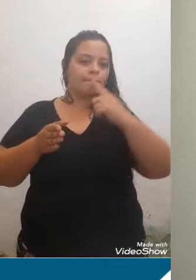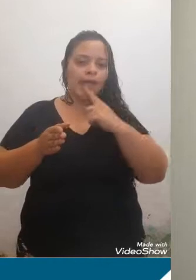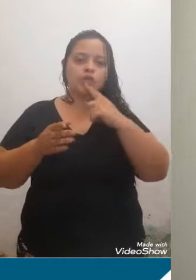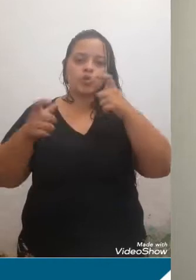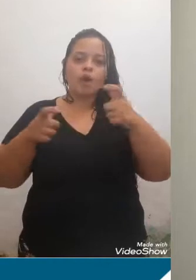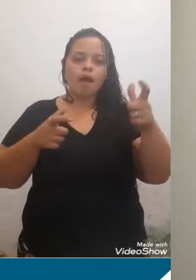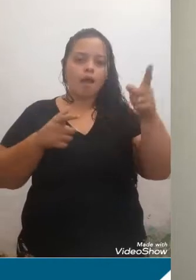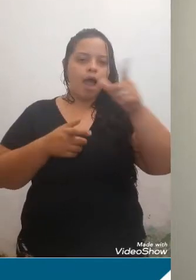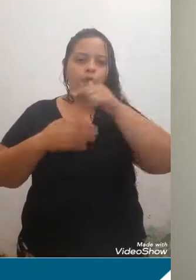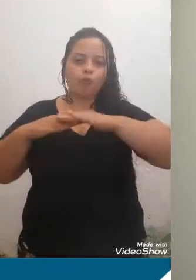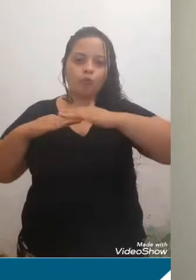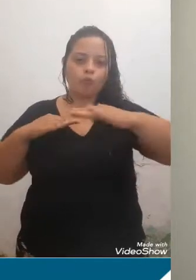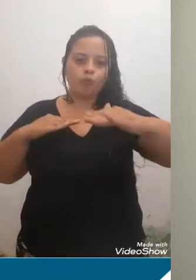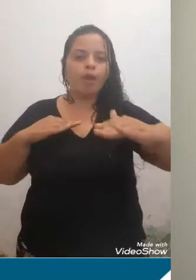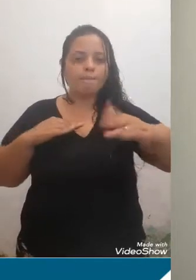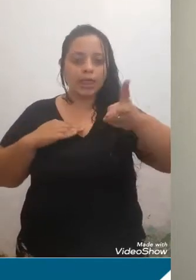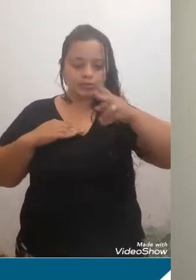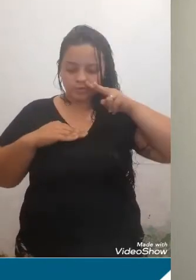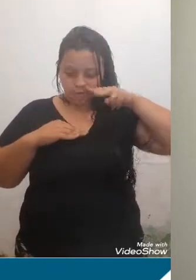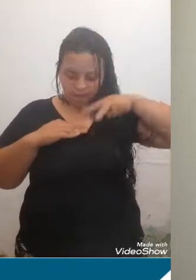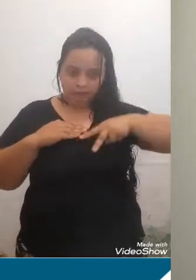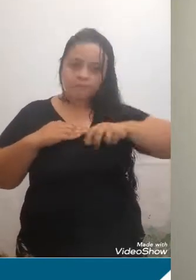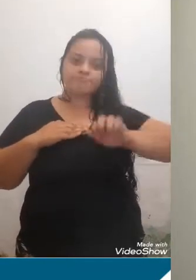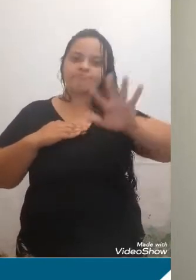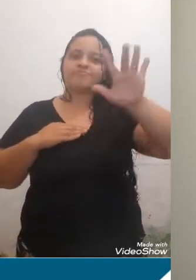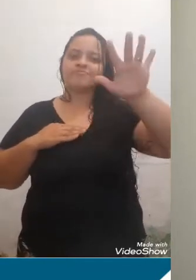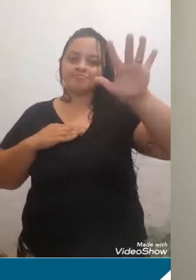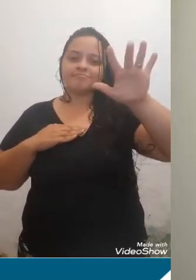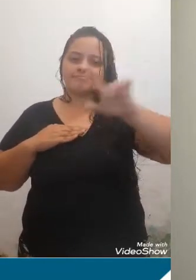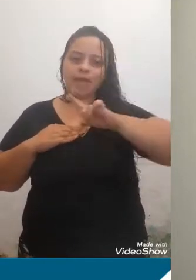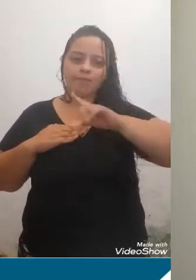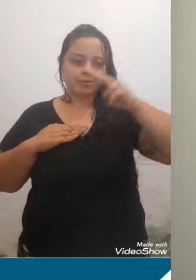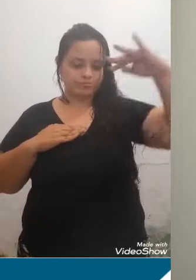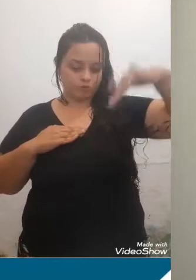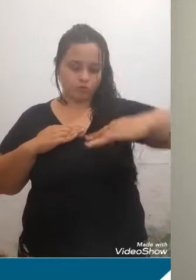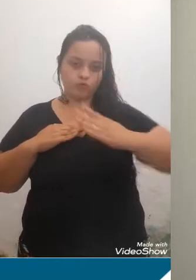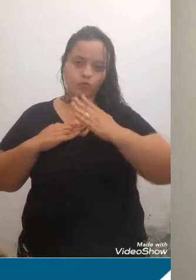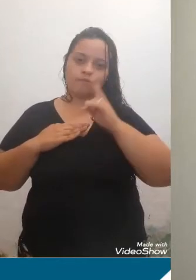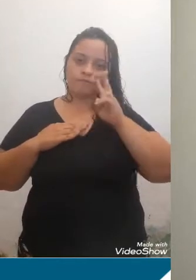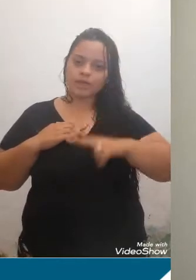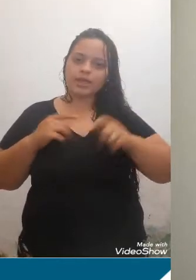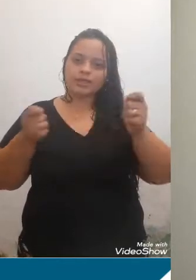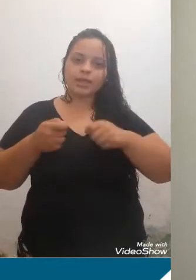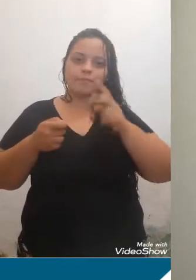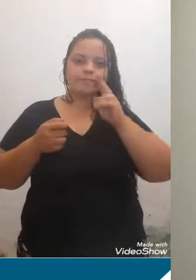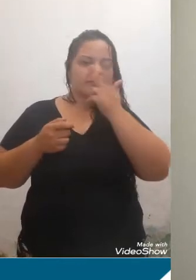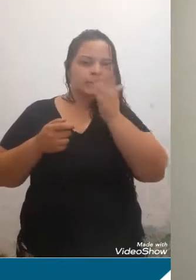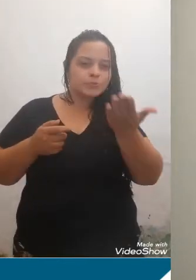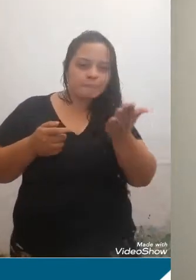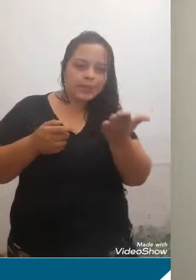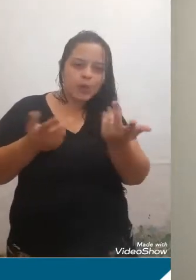vendo aí a superfície de um lago, né? E essa superfície aí também se comporta como um espelho, uma